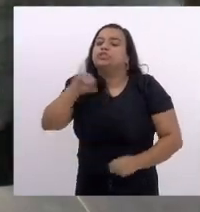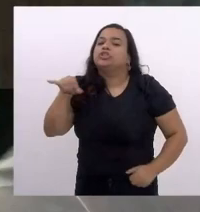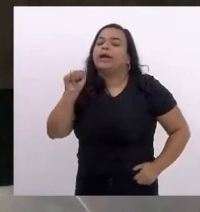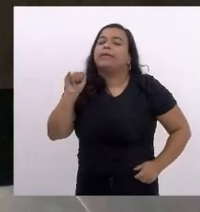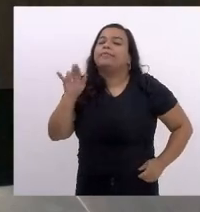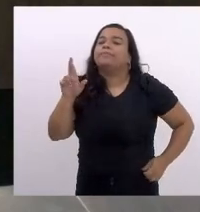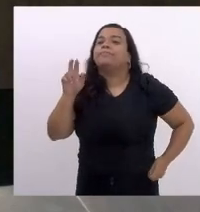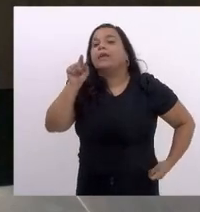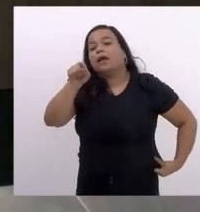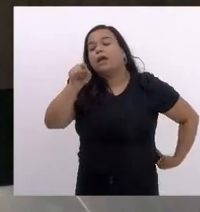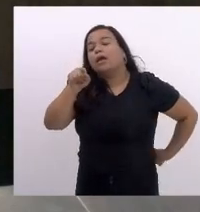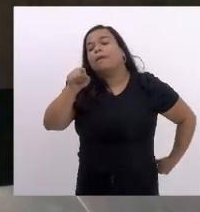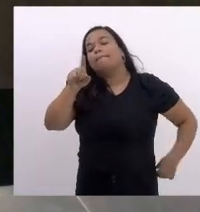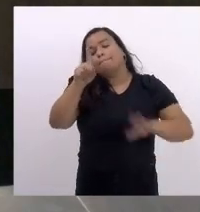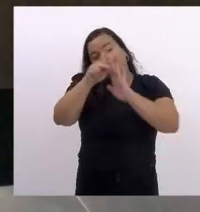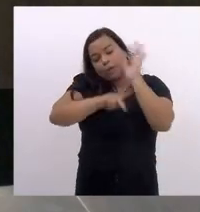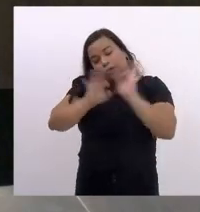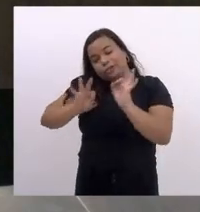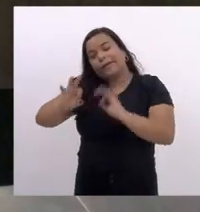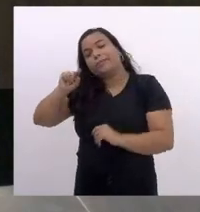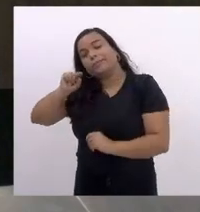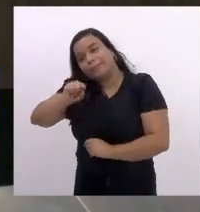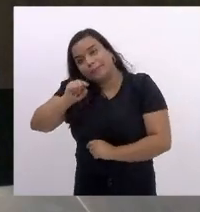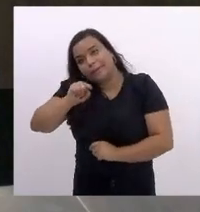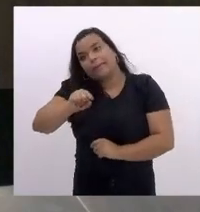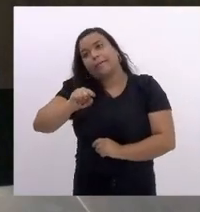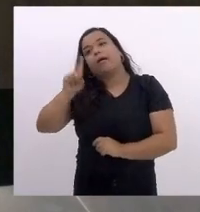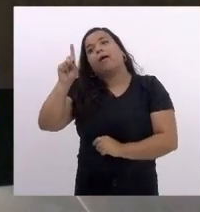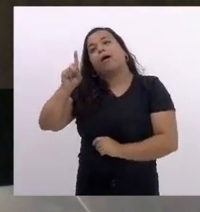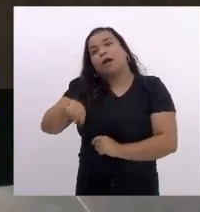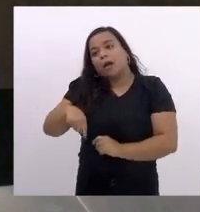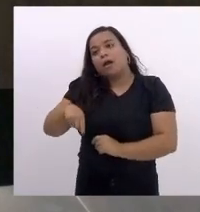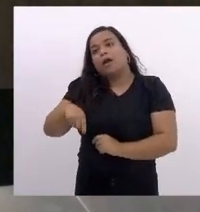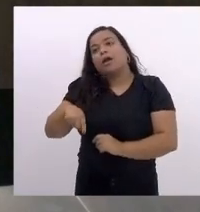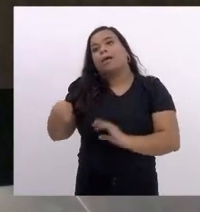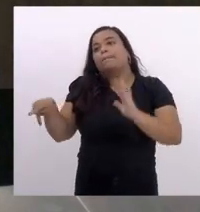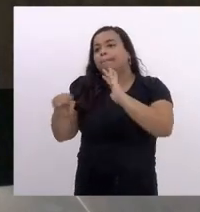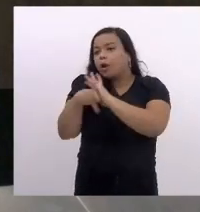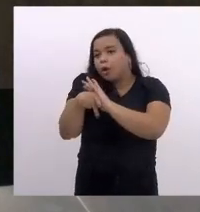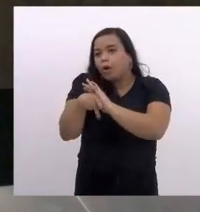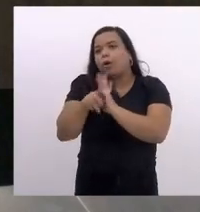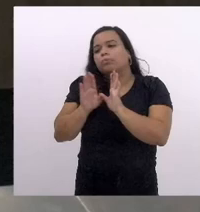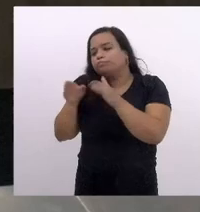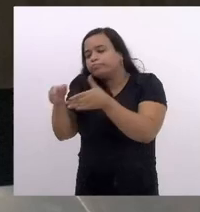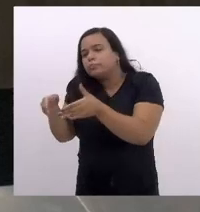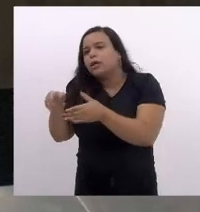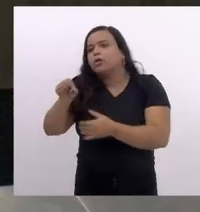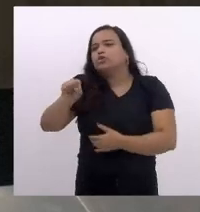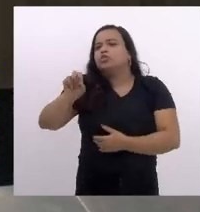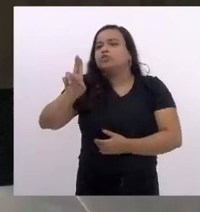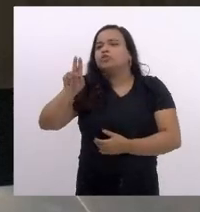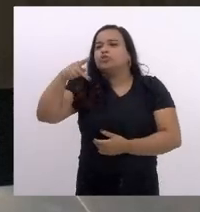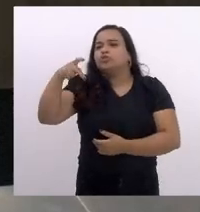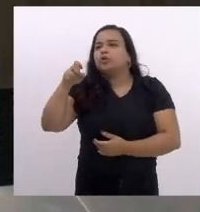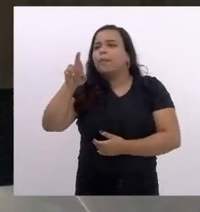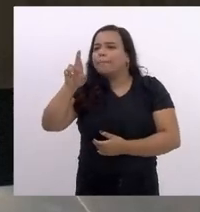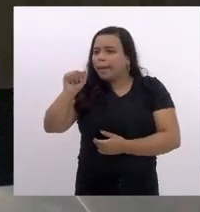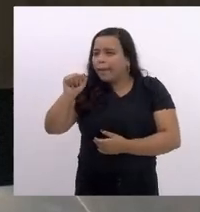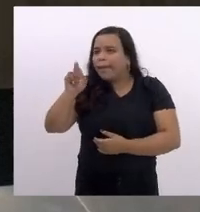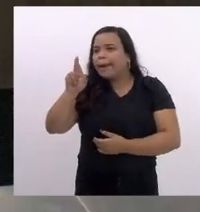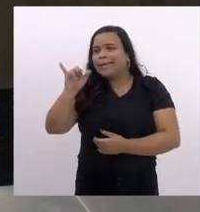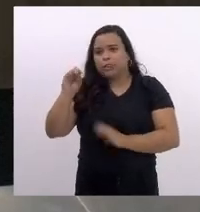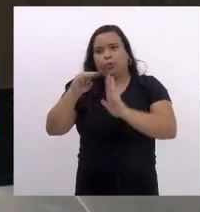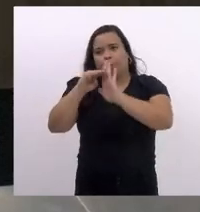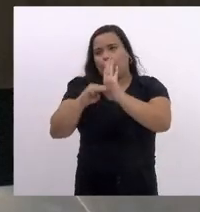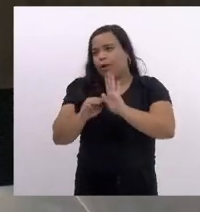que este projeto de lei está tratando do Supera Rio. Do Supera Rio.